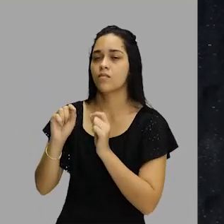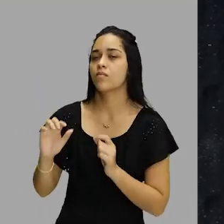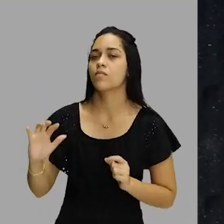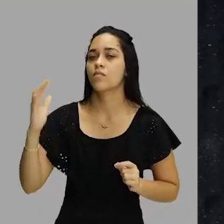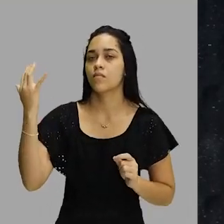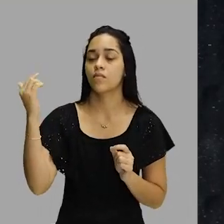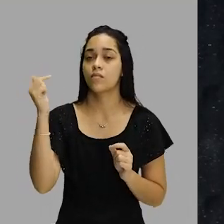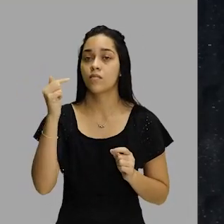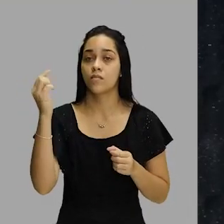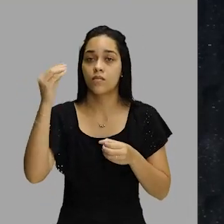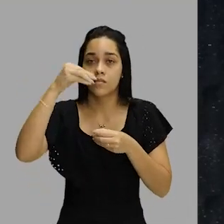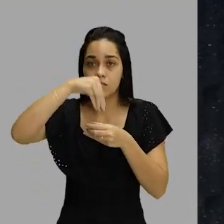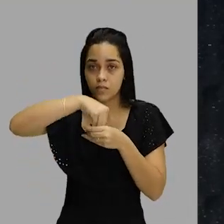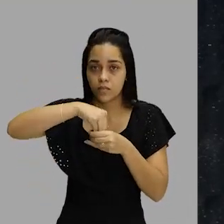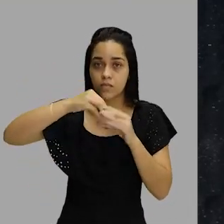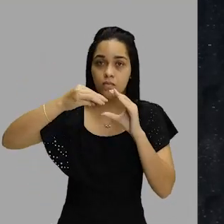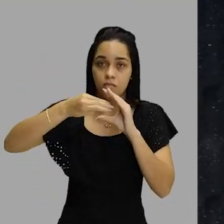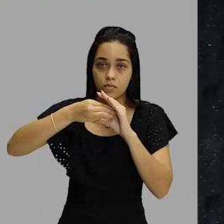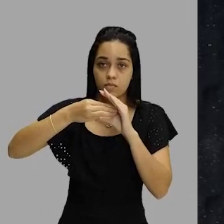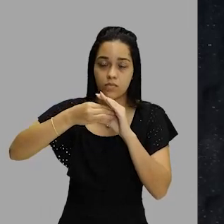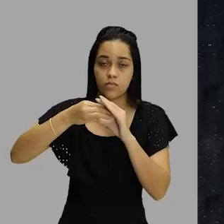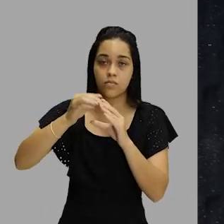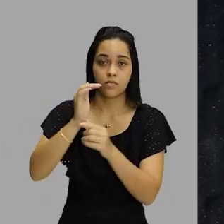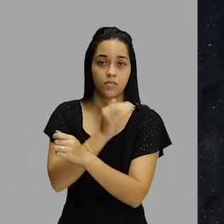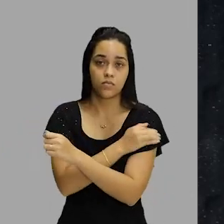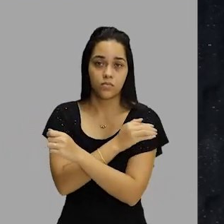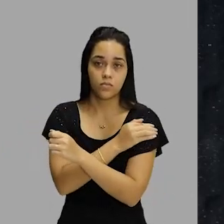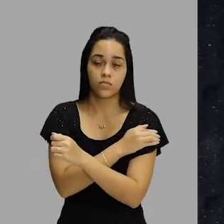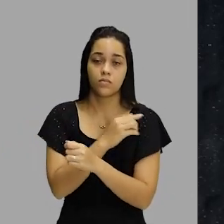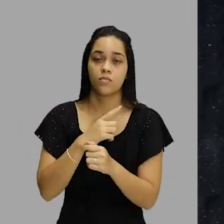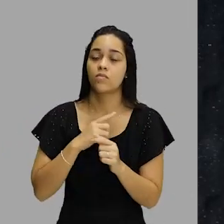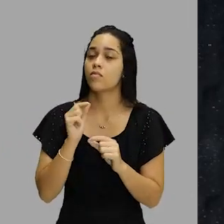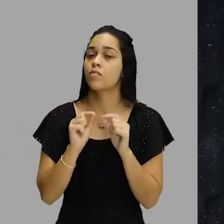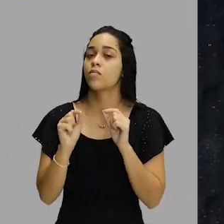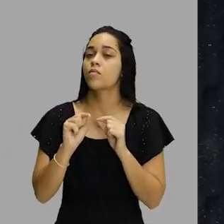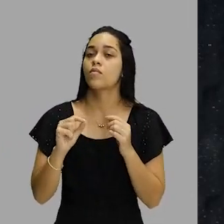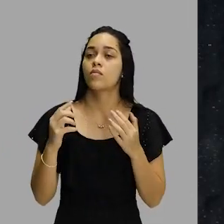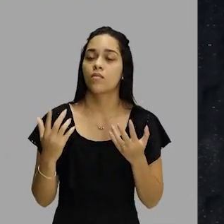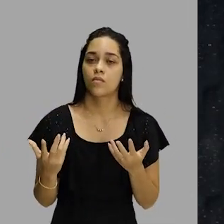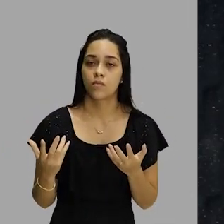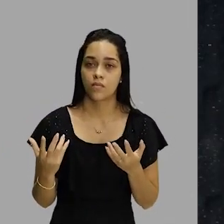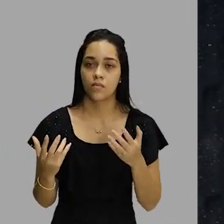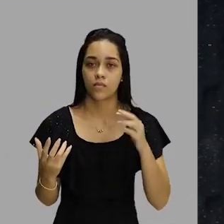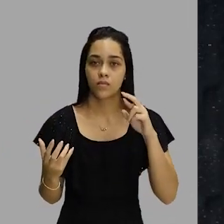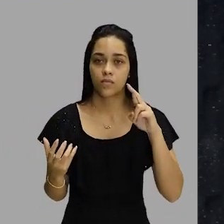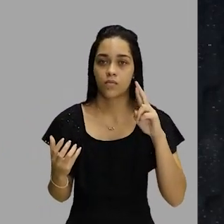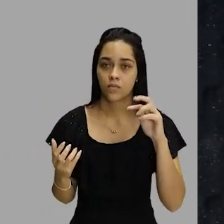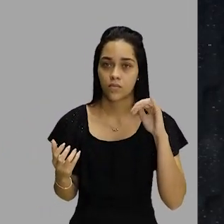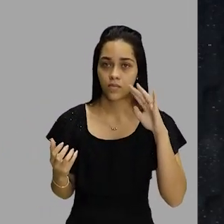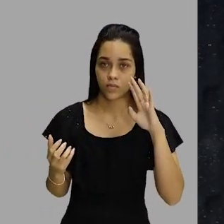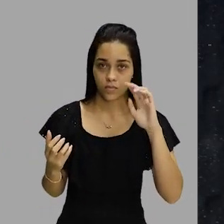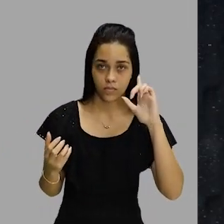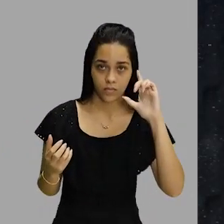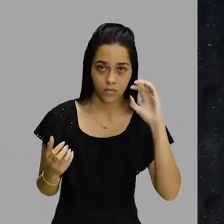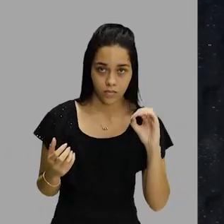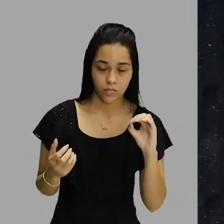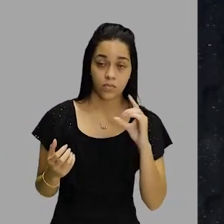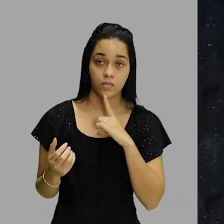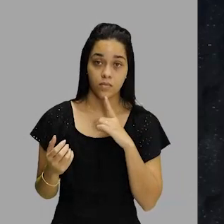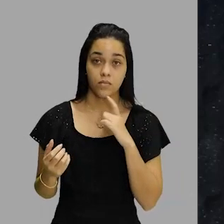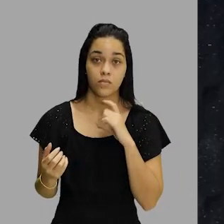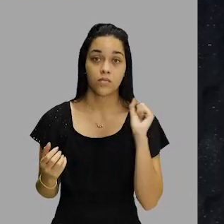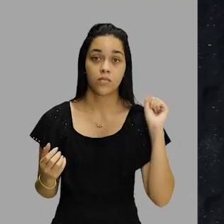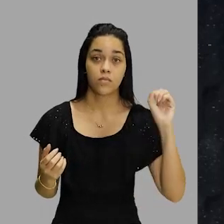acontece? Lá no interior da célula muscular existe o retículo sarcoplasmático, repleto